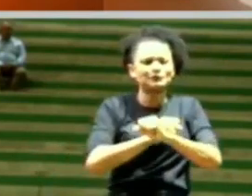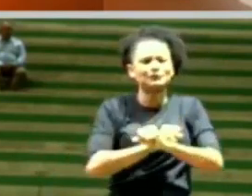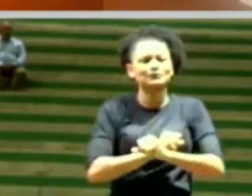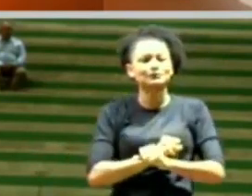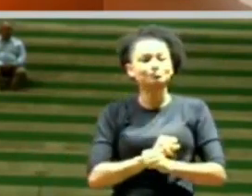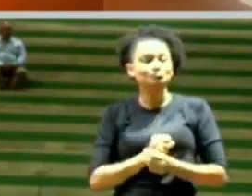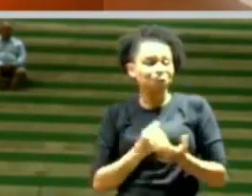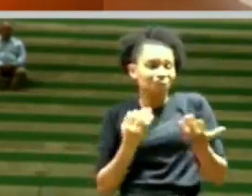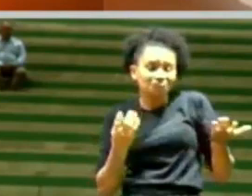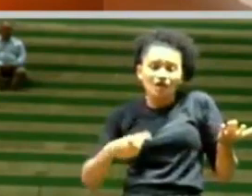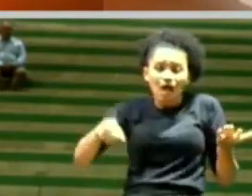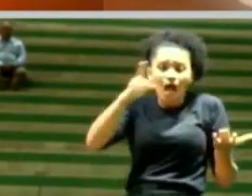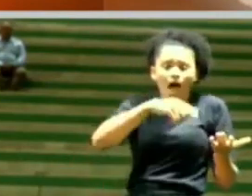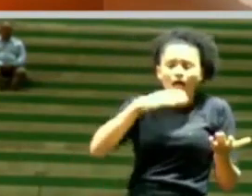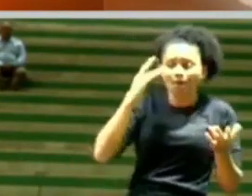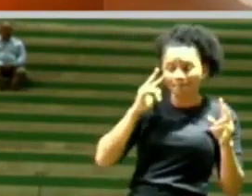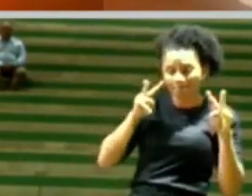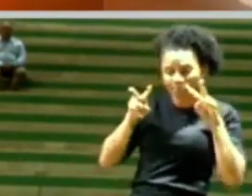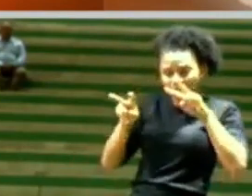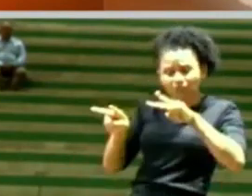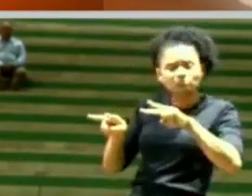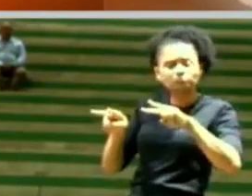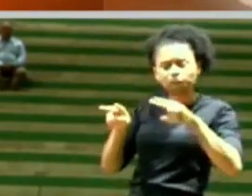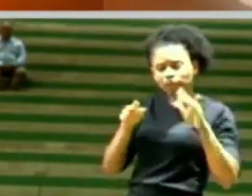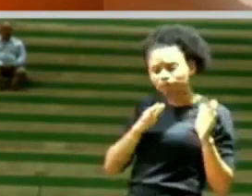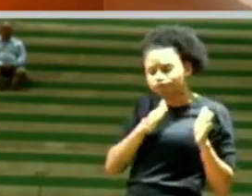Se eu fosse você, eu atentaria para isso.